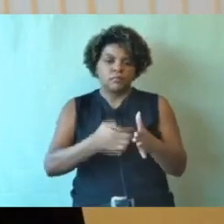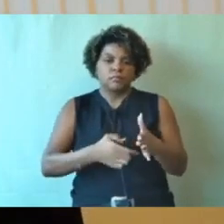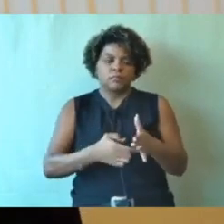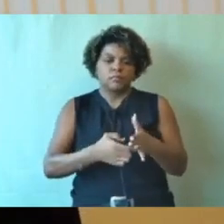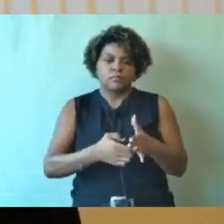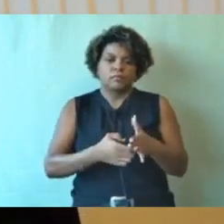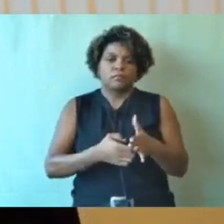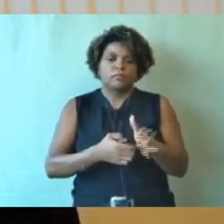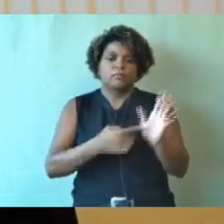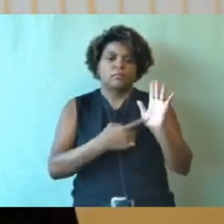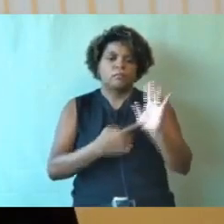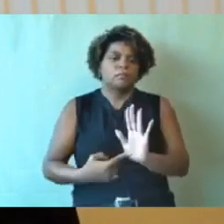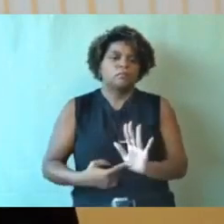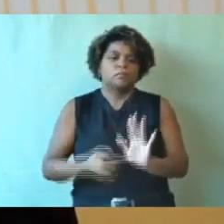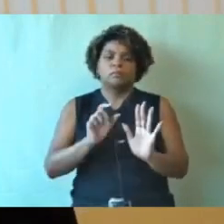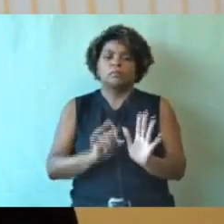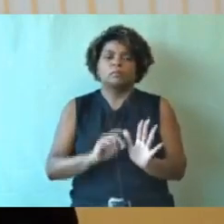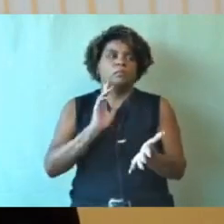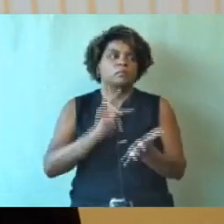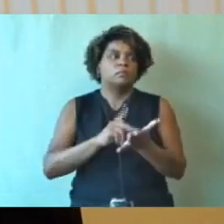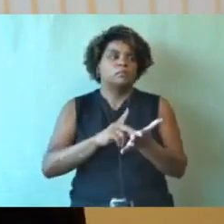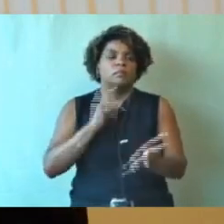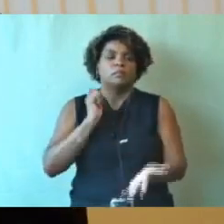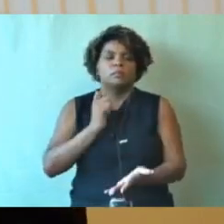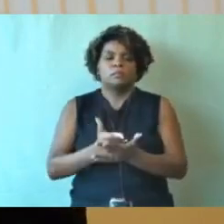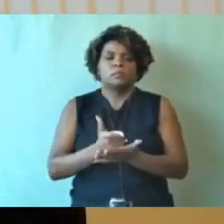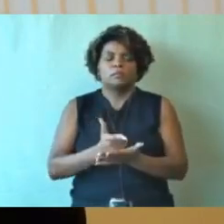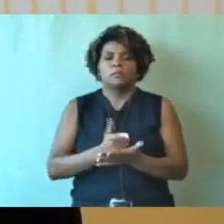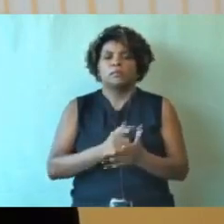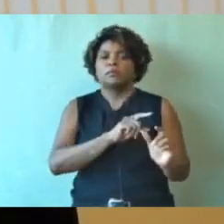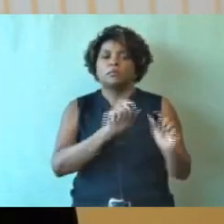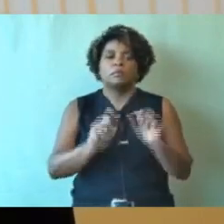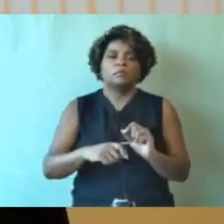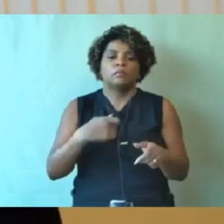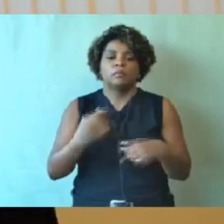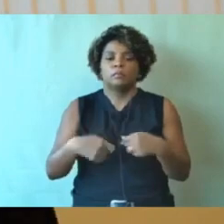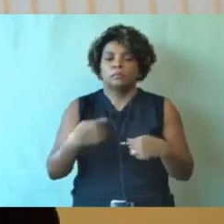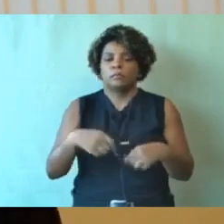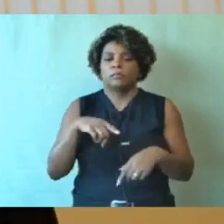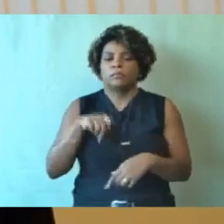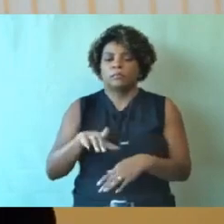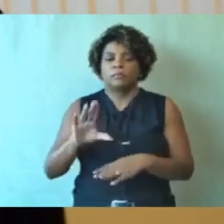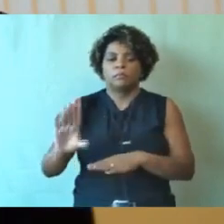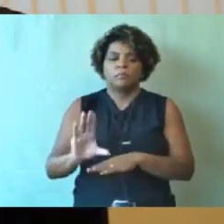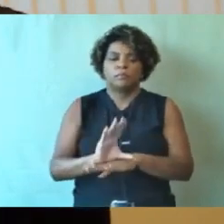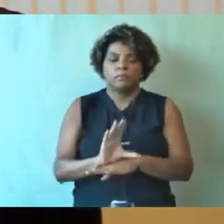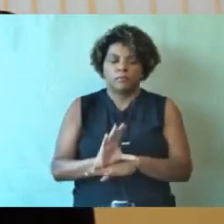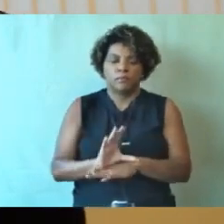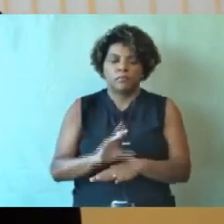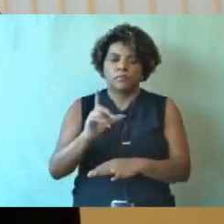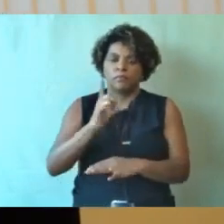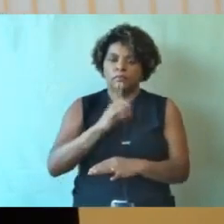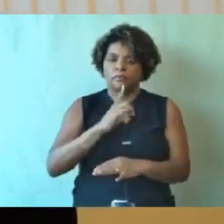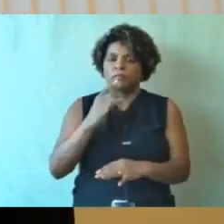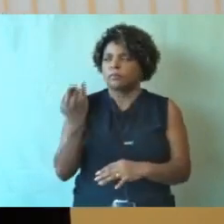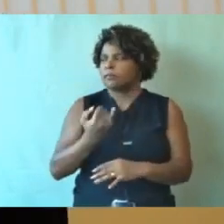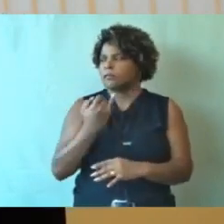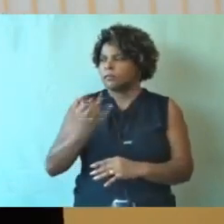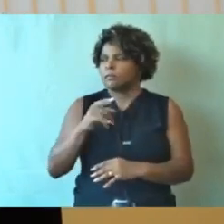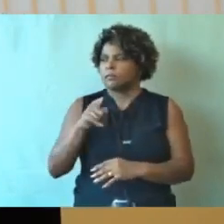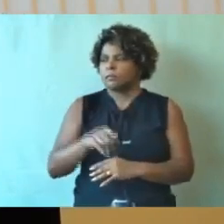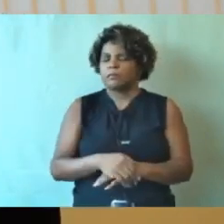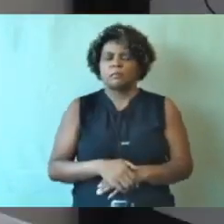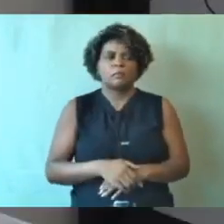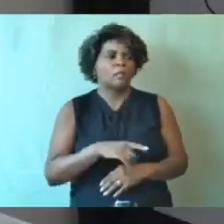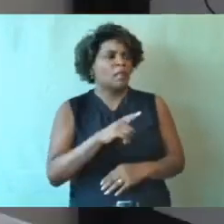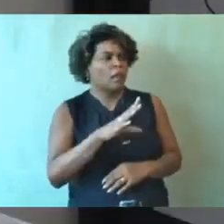de quem realmente pagou as contas, de quem precisou desse recurso. Quando é essa importante... Essa decisão, inclusive, senhor Rubens,